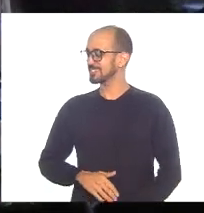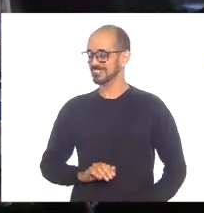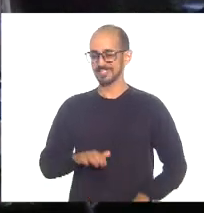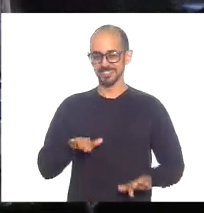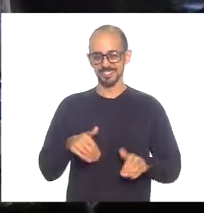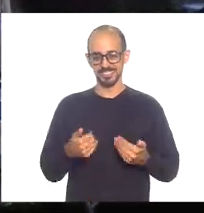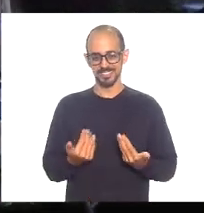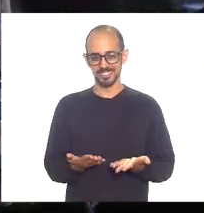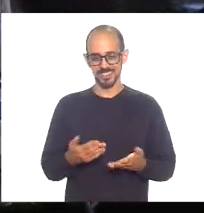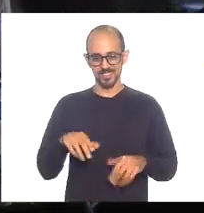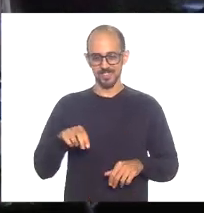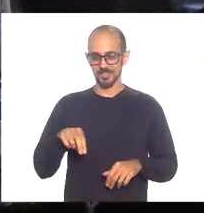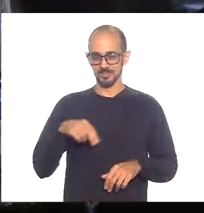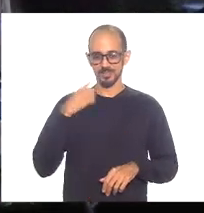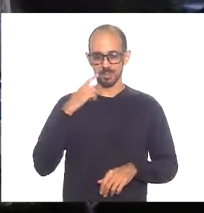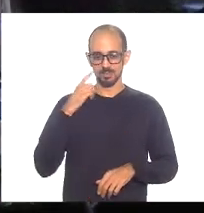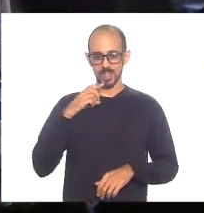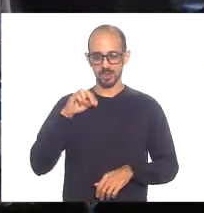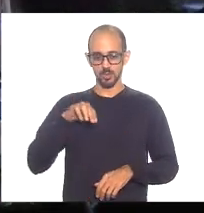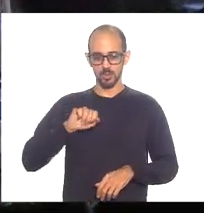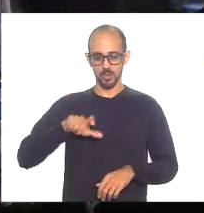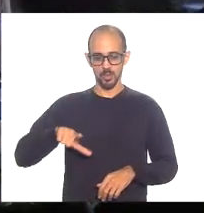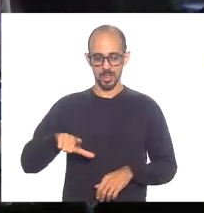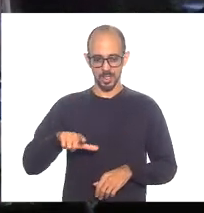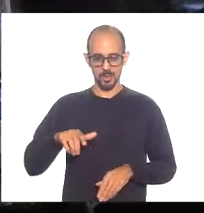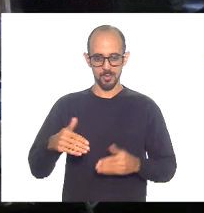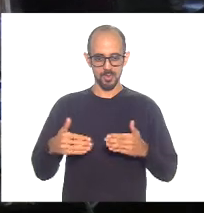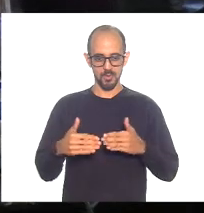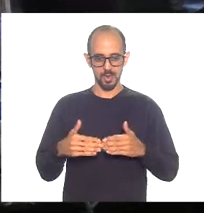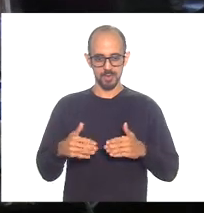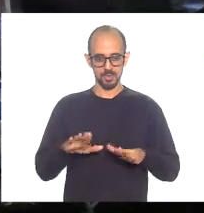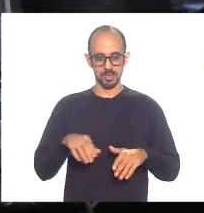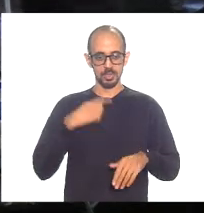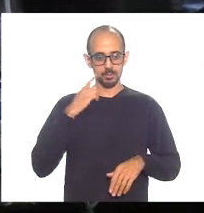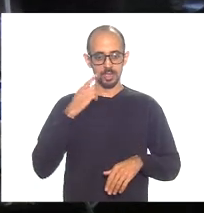Deputado Noel de Carvalho, favorável. Deputado Renato Zaca.